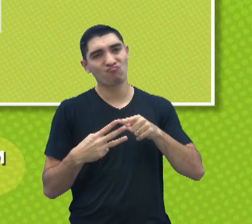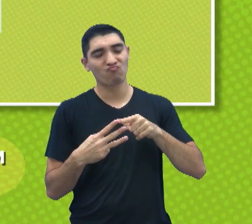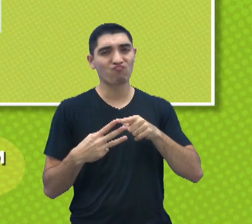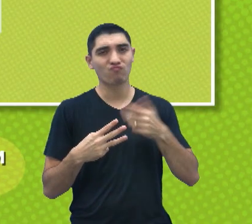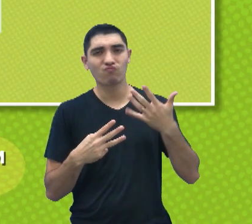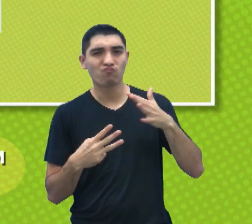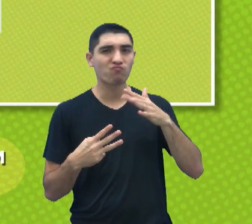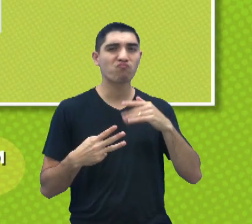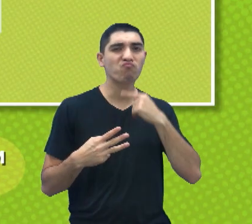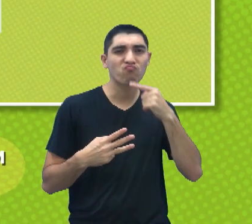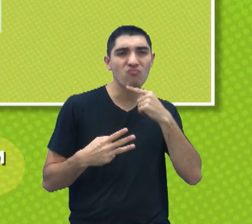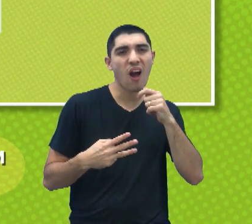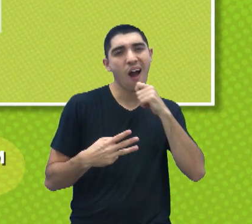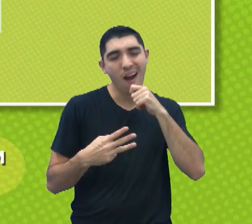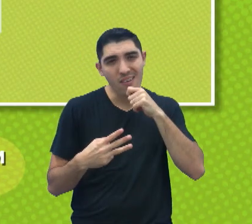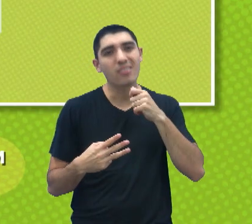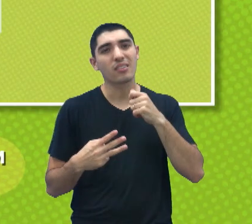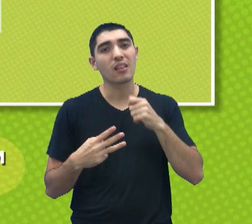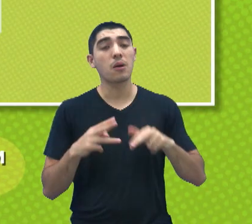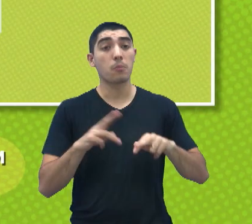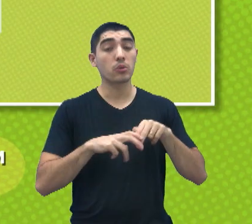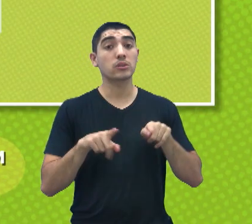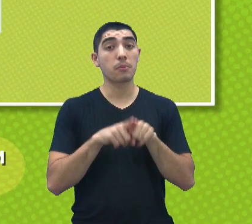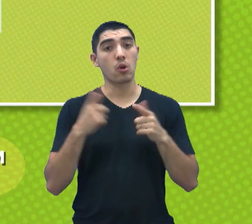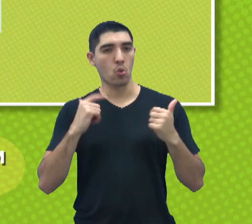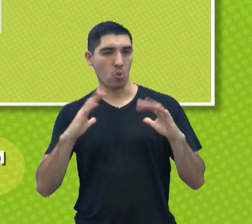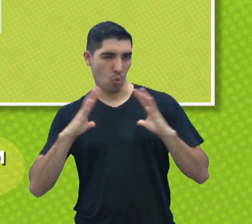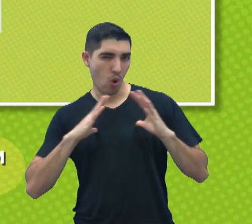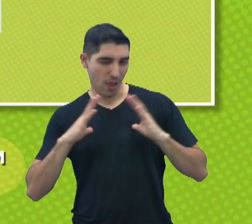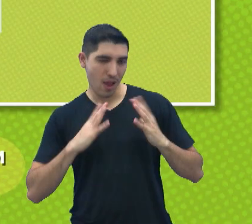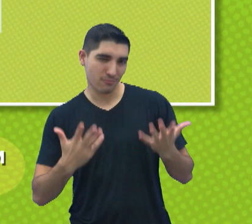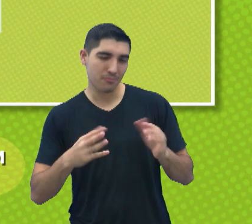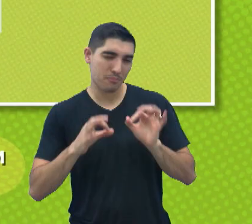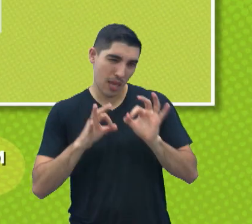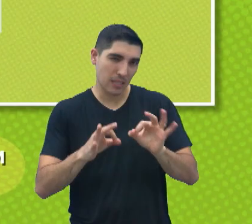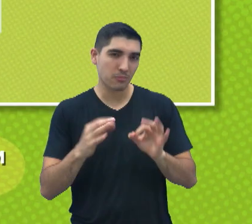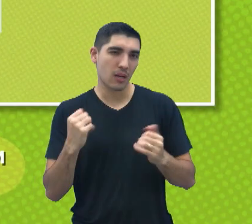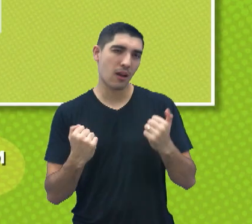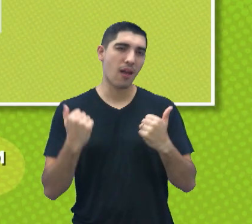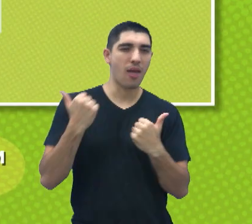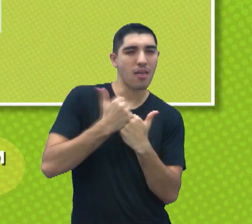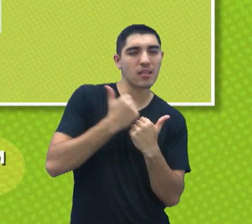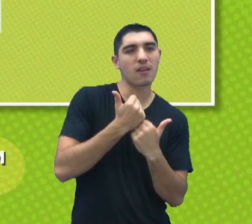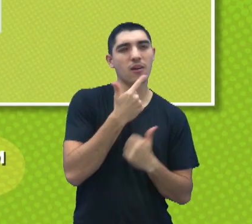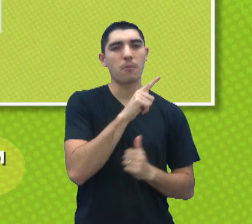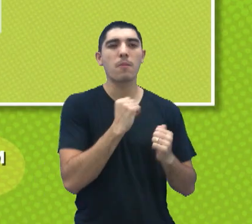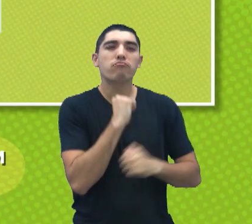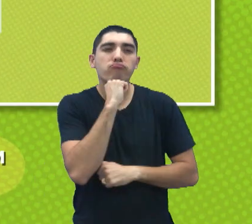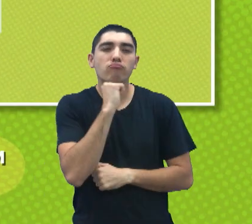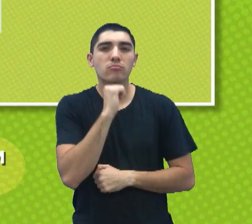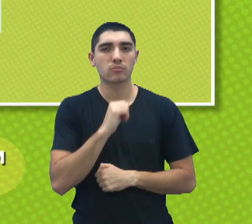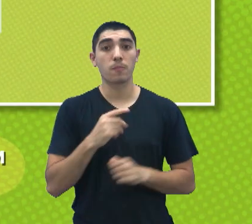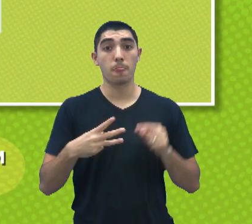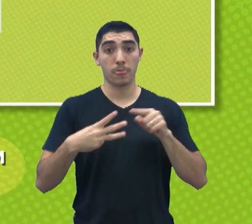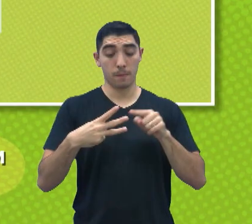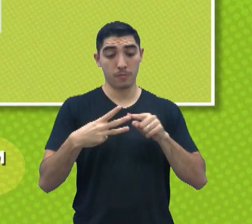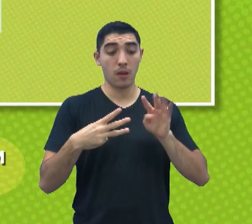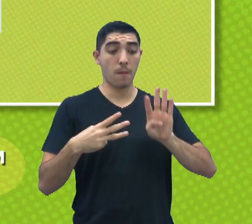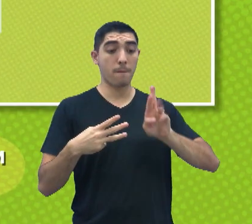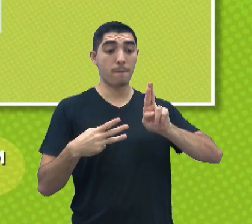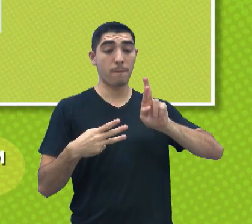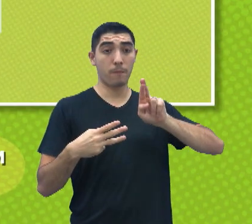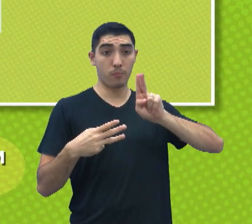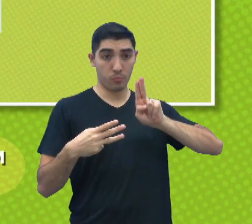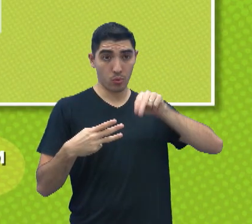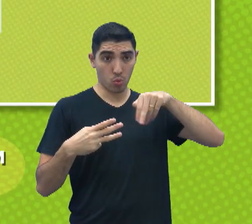goleiro contratado para ser reserva do Gabriel Afonso. A questão também ali do Bruno Camilo, ele teve algumas